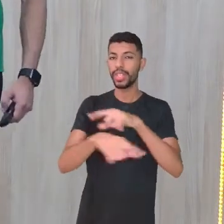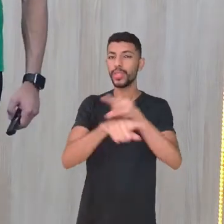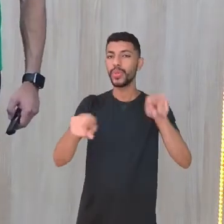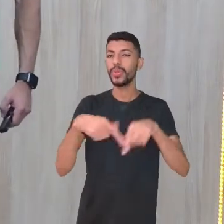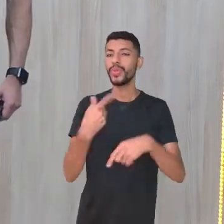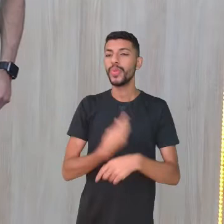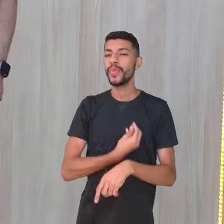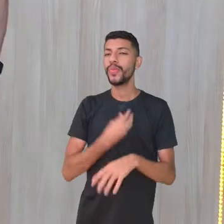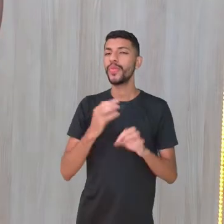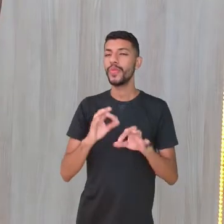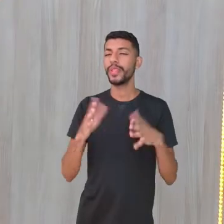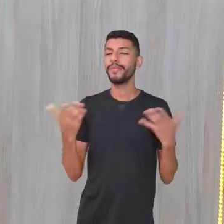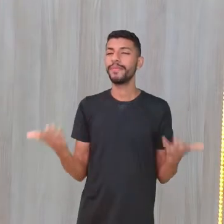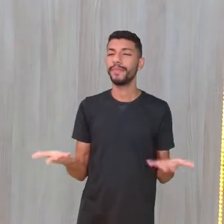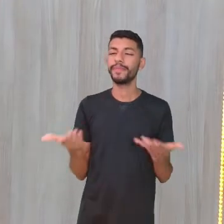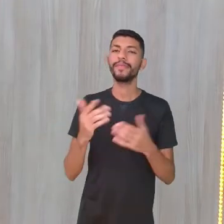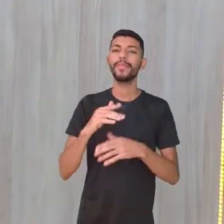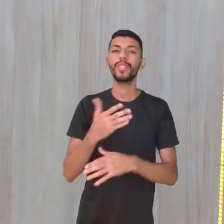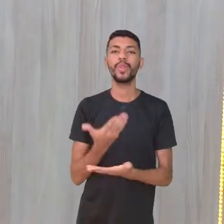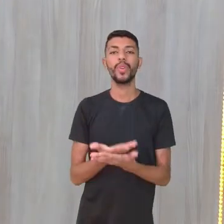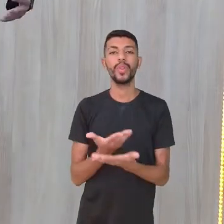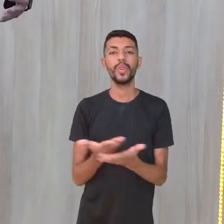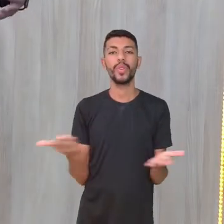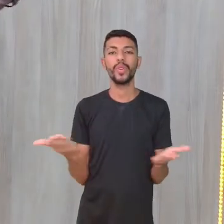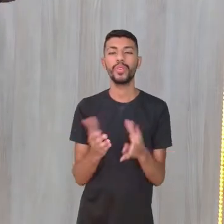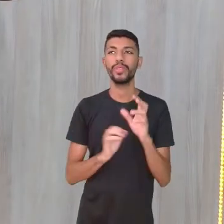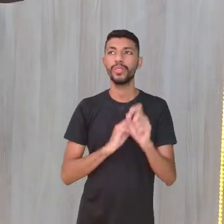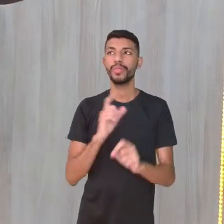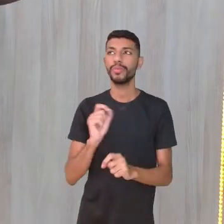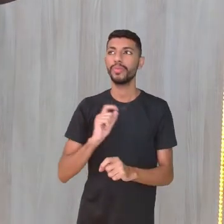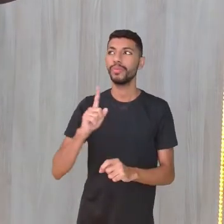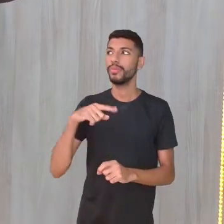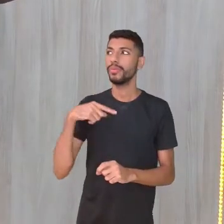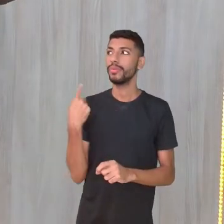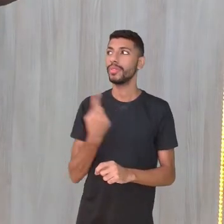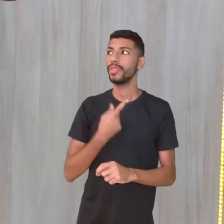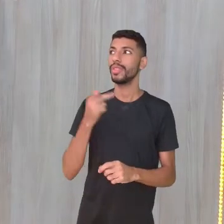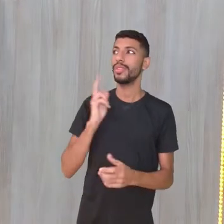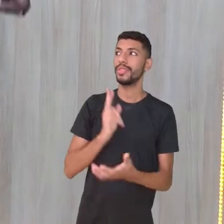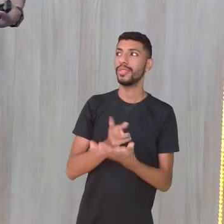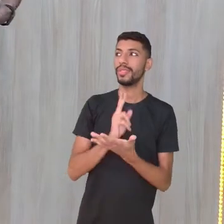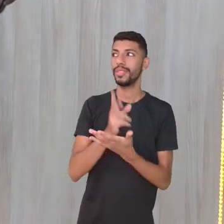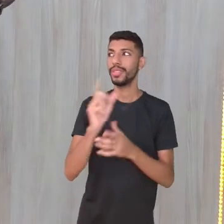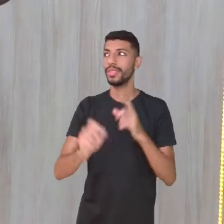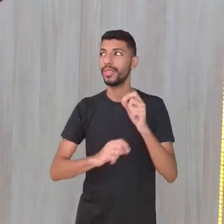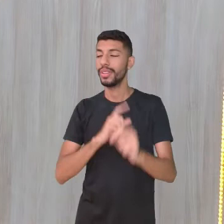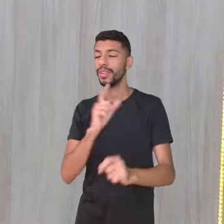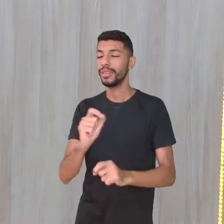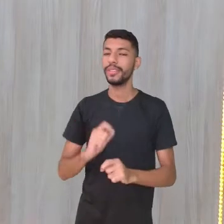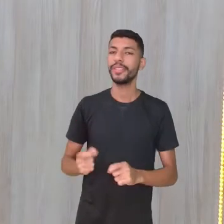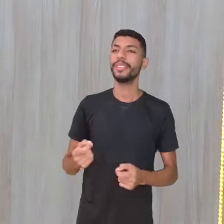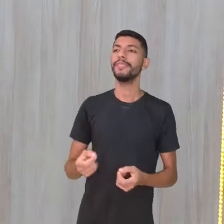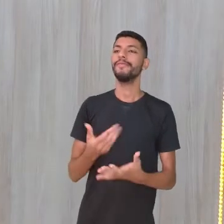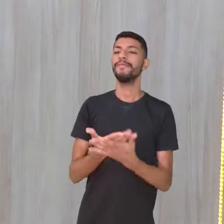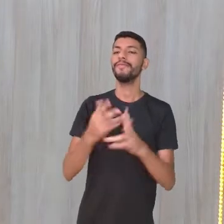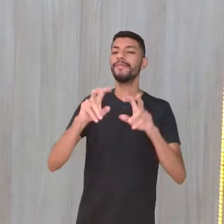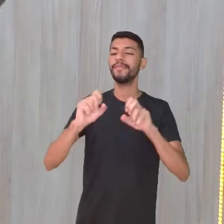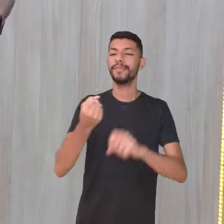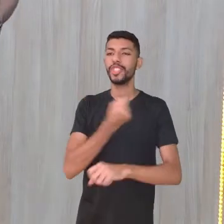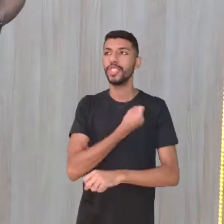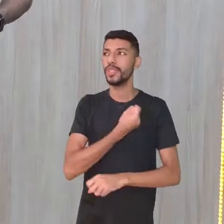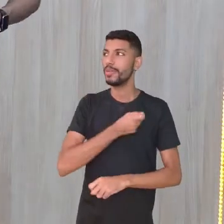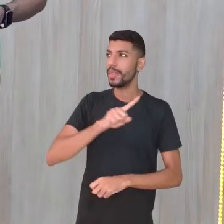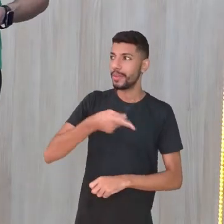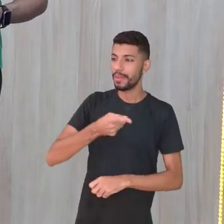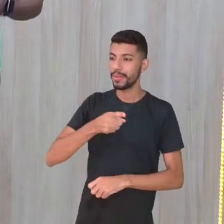Então, na aula de hoje, a gente vai continuar vivenciando essas operações aí com números racionais. A gente viu